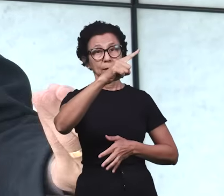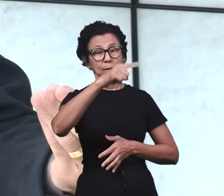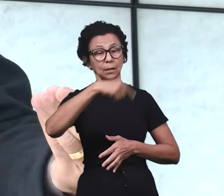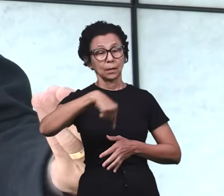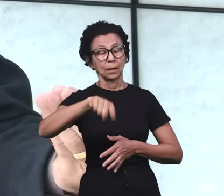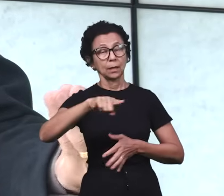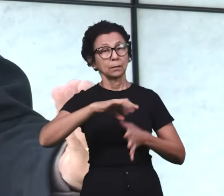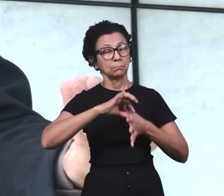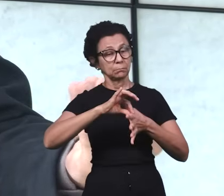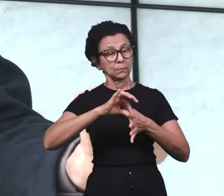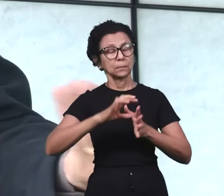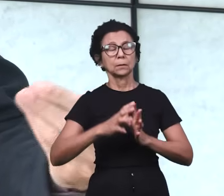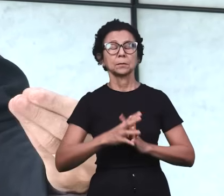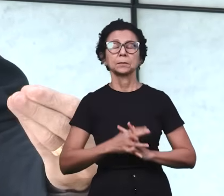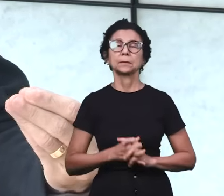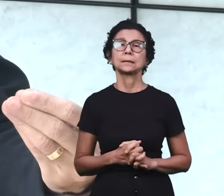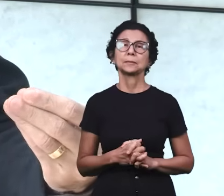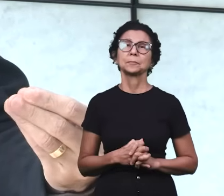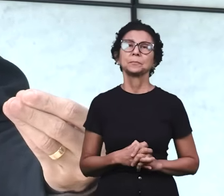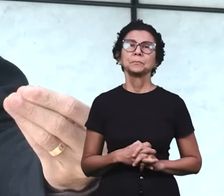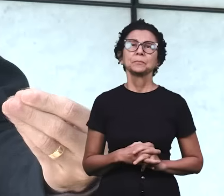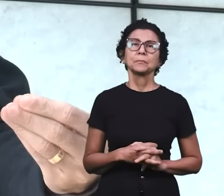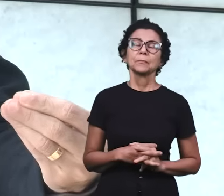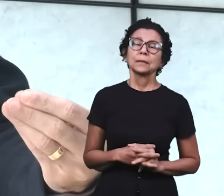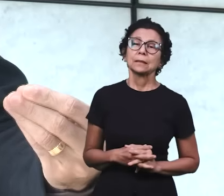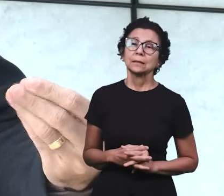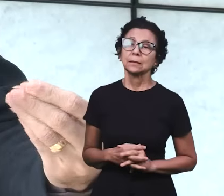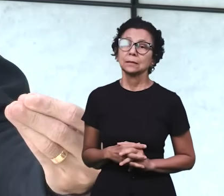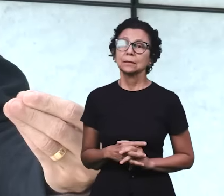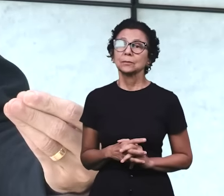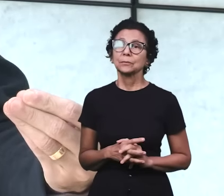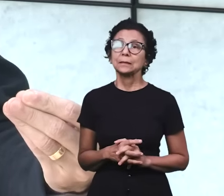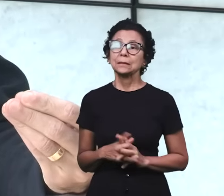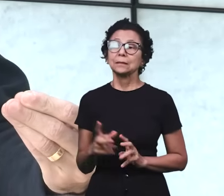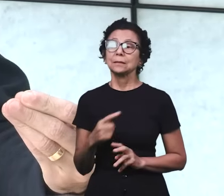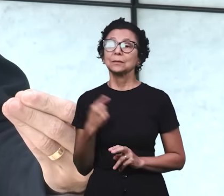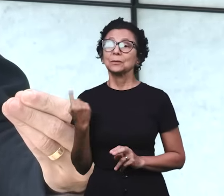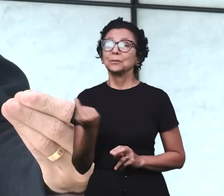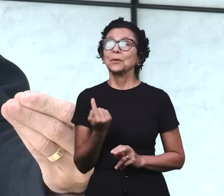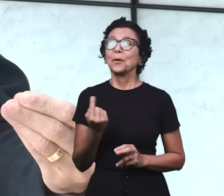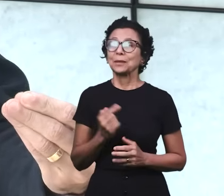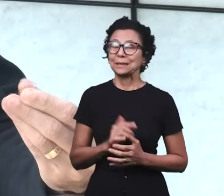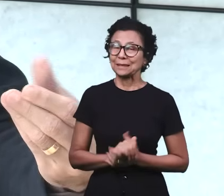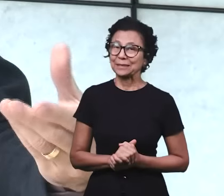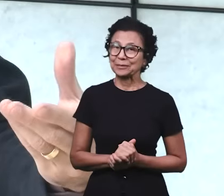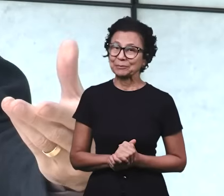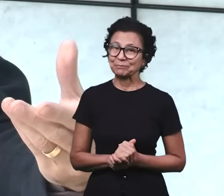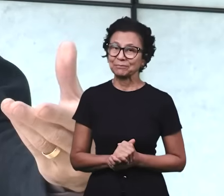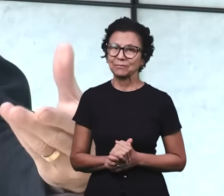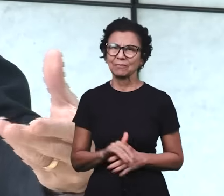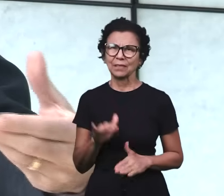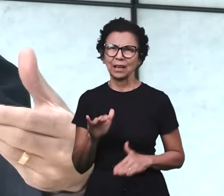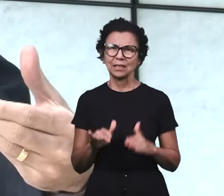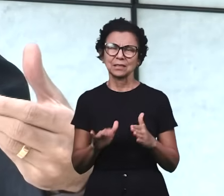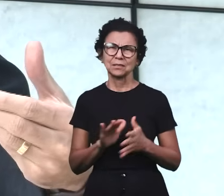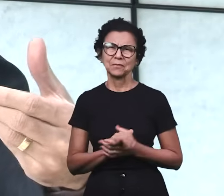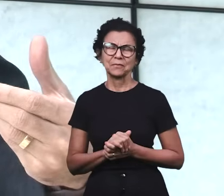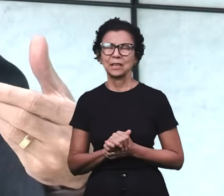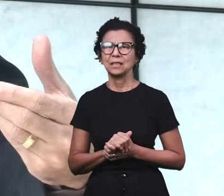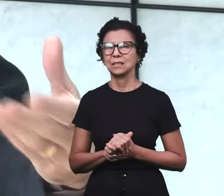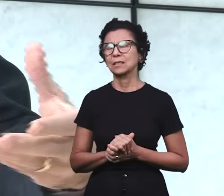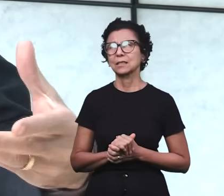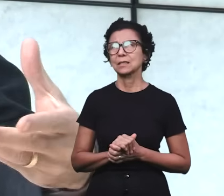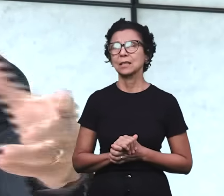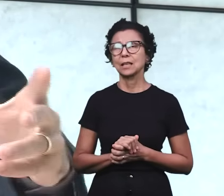mesma forma, o Senhor às vezes nos coloca em posições que nós podemos até achar que foi alguém